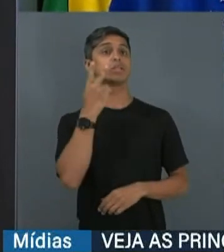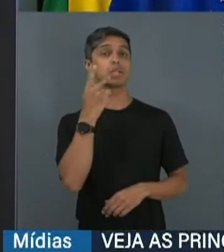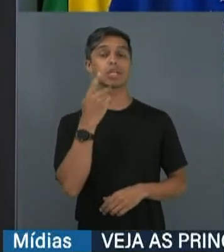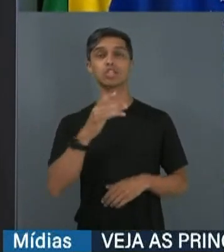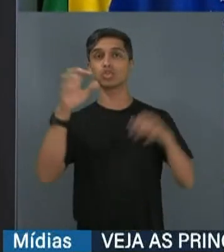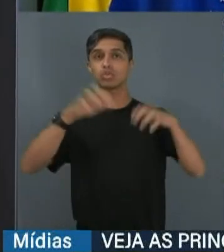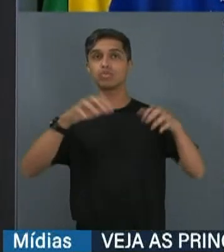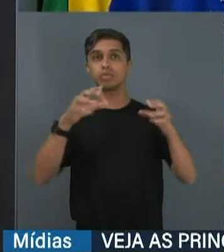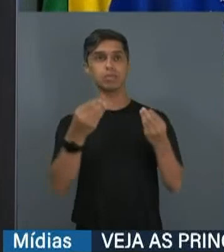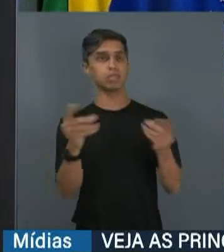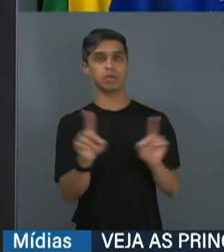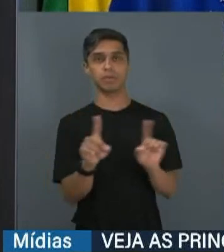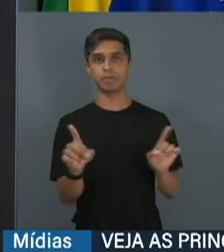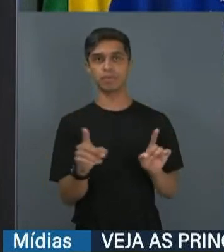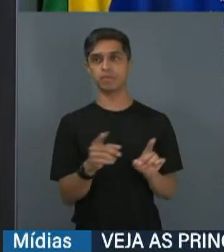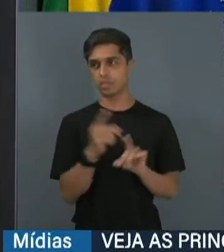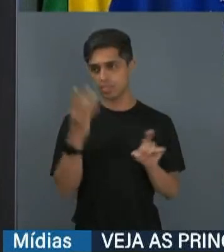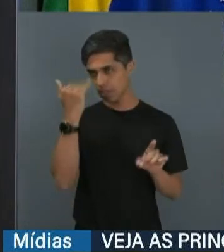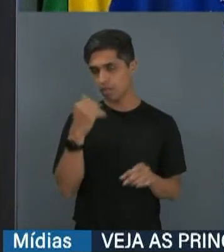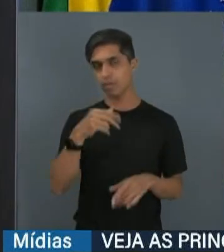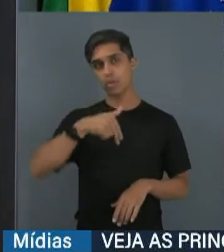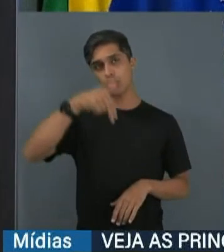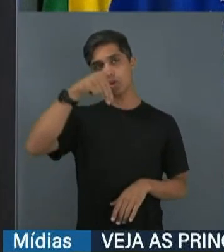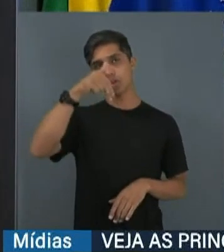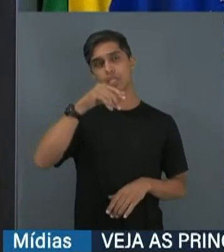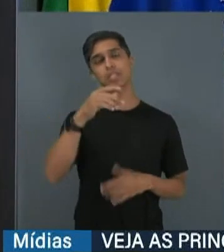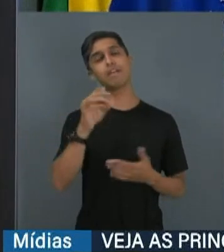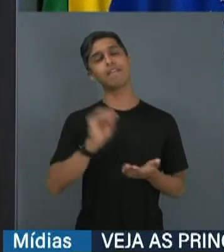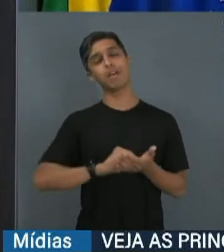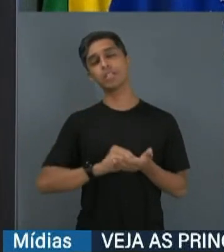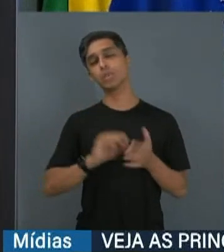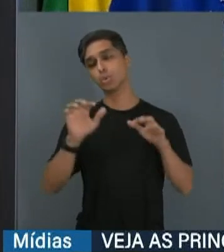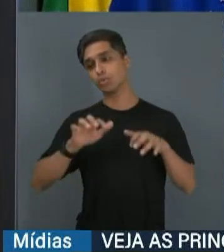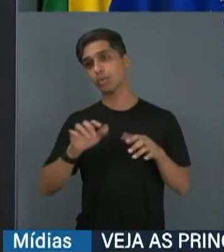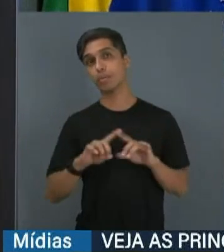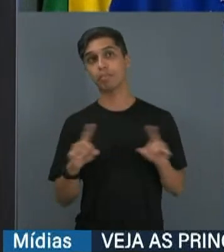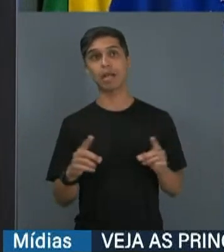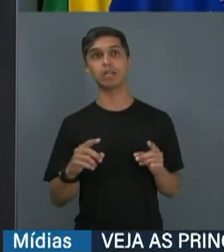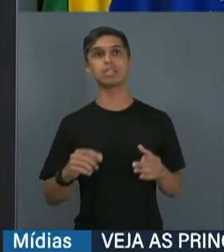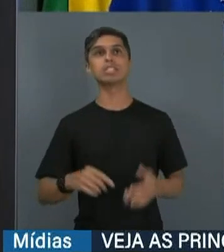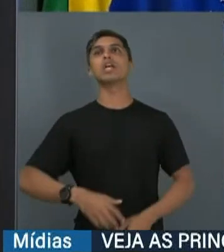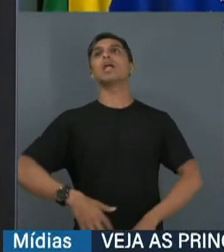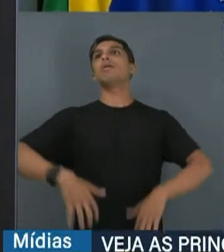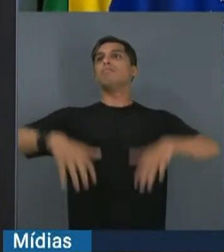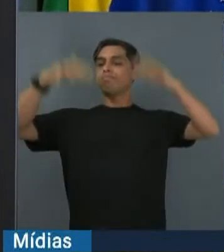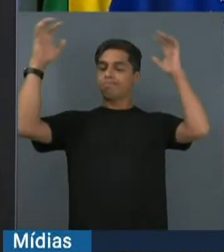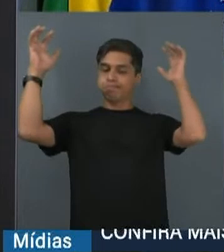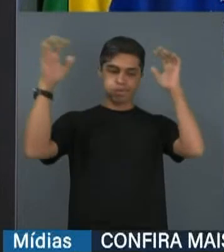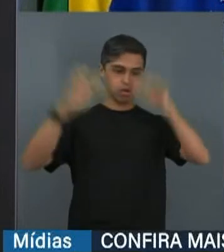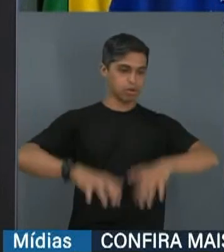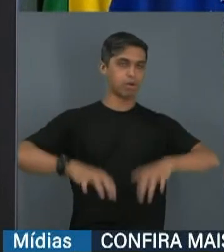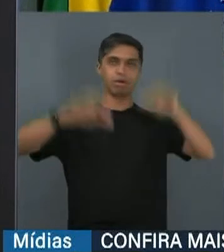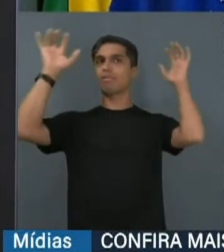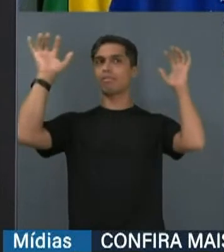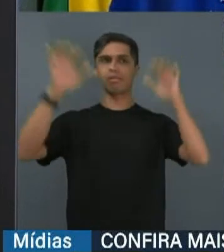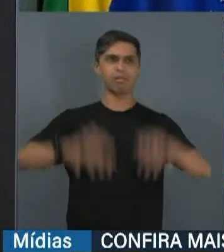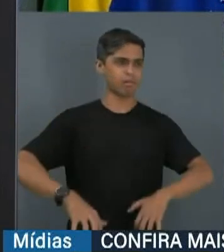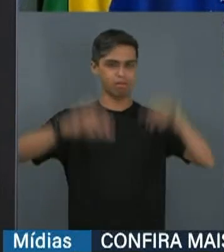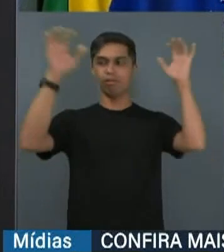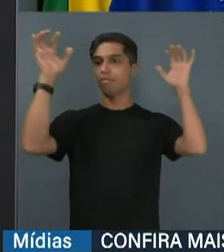não. Você sabe, no Nordeste nós temos essa carência de chuva. Mas o que choveu nesse final de semana,